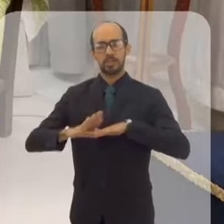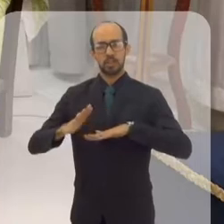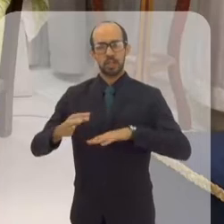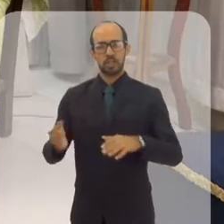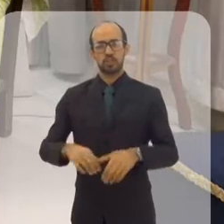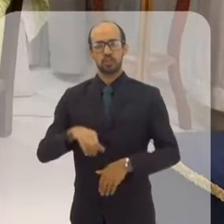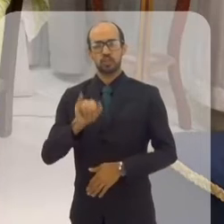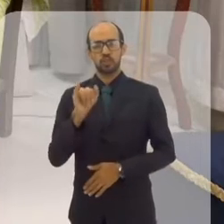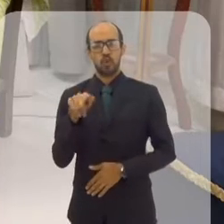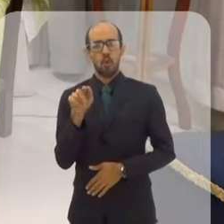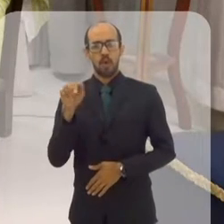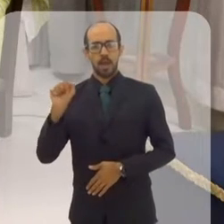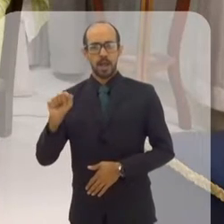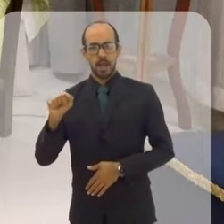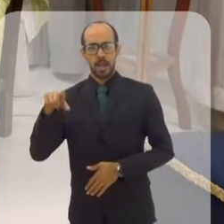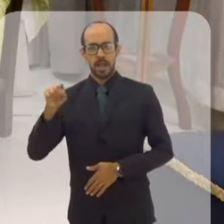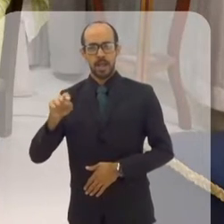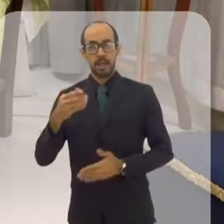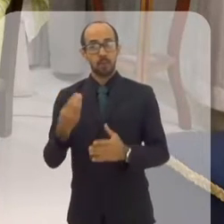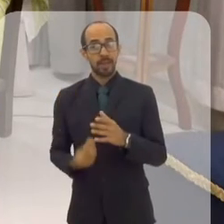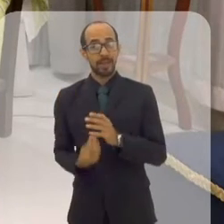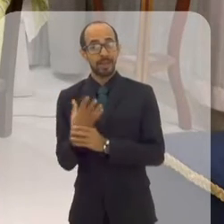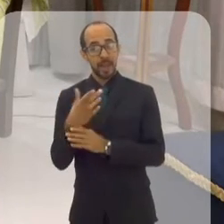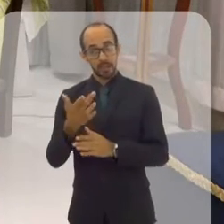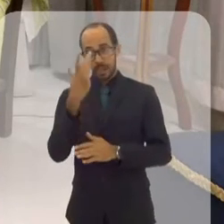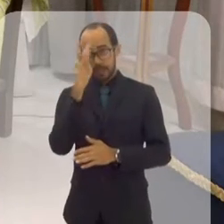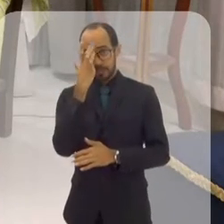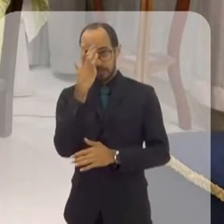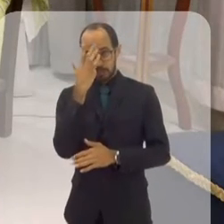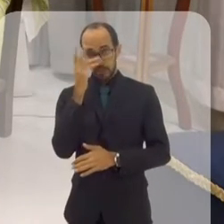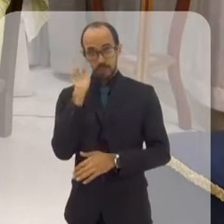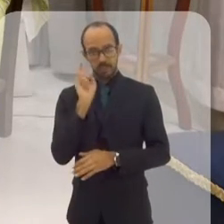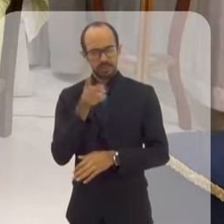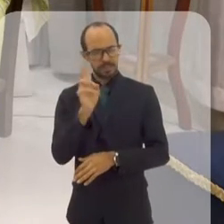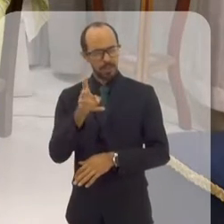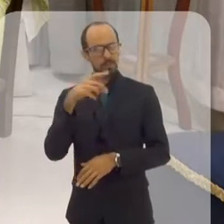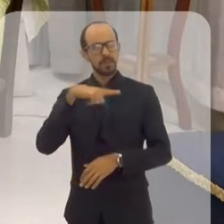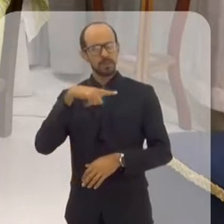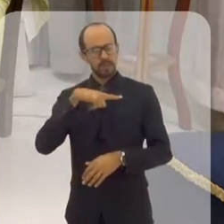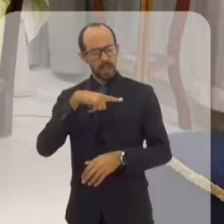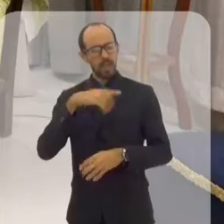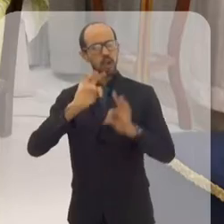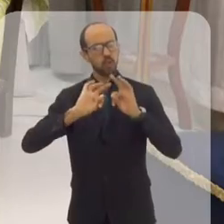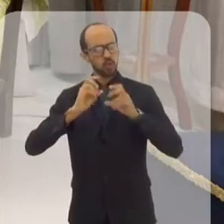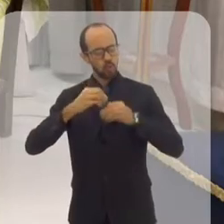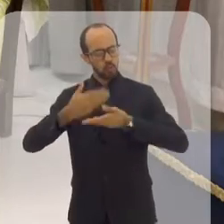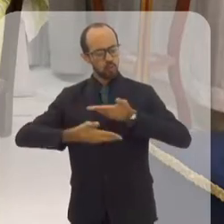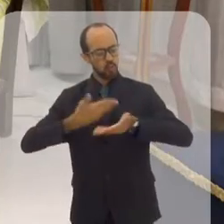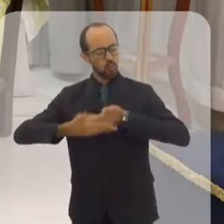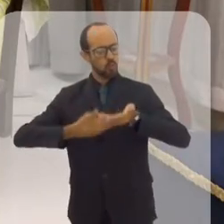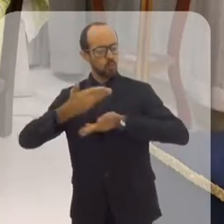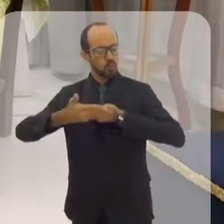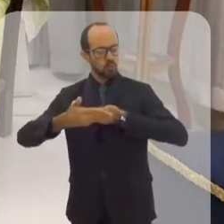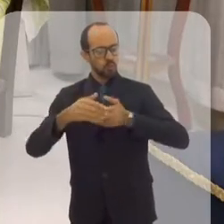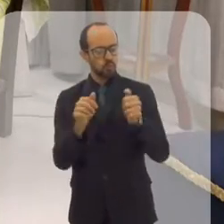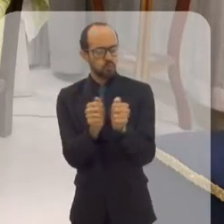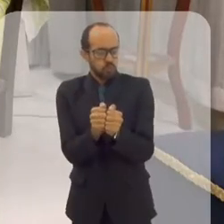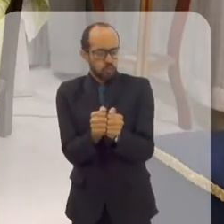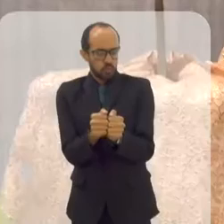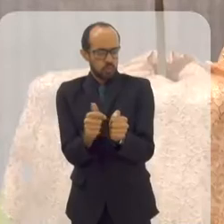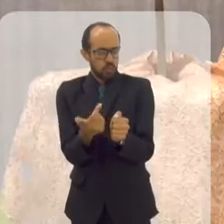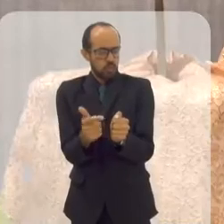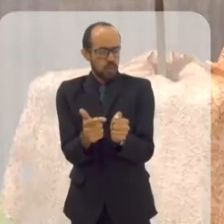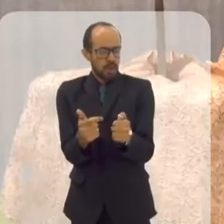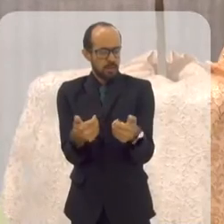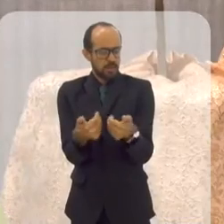prática de yoga porque o yoga nasceu na Índia então ele sempre envolveu todas essas essas partes como como um todo